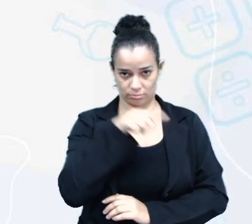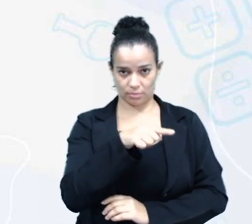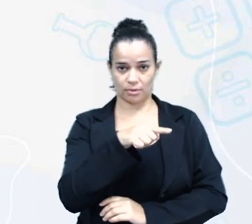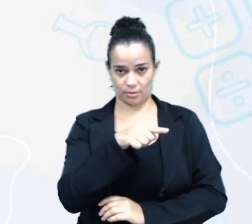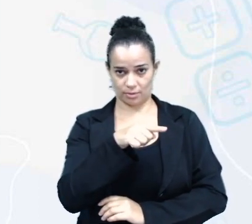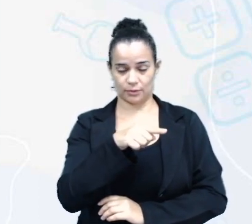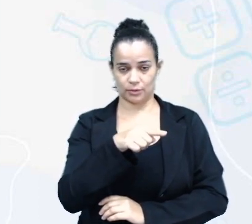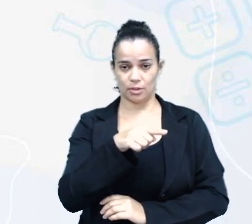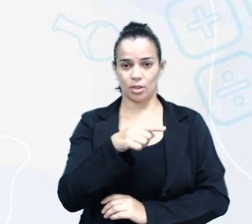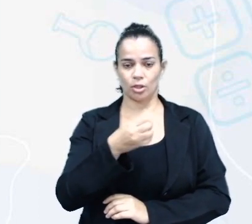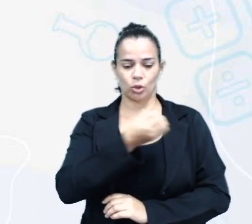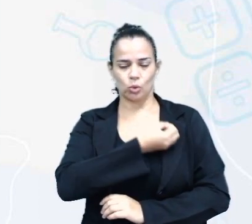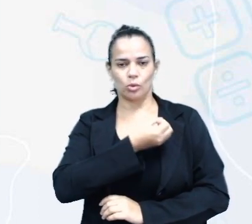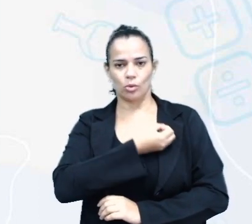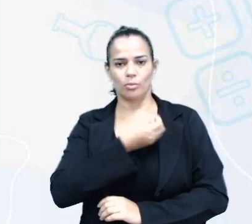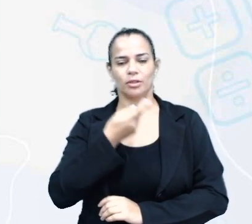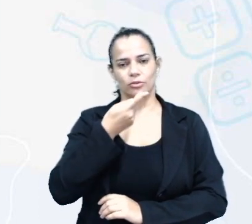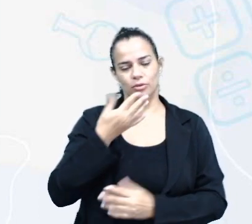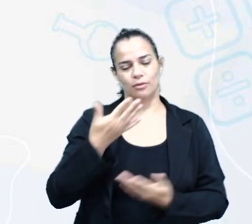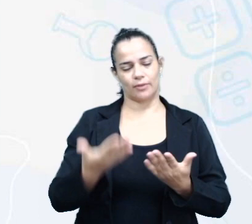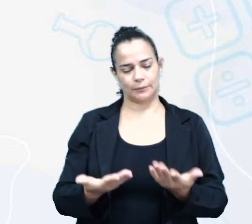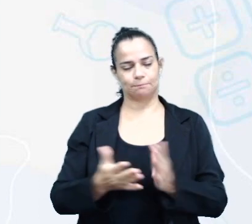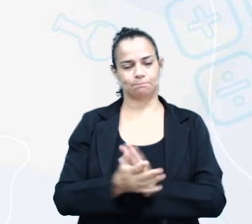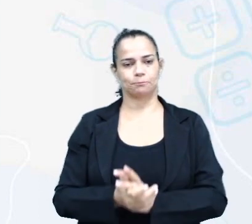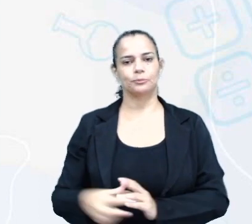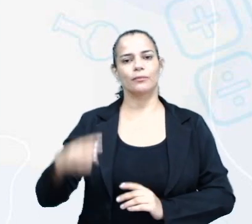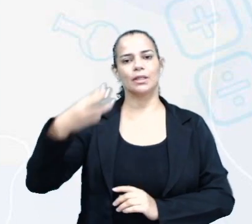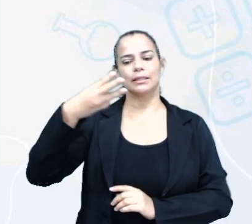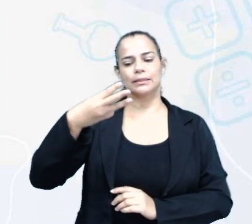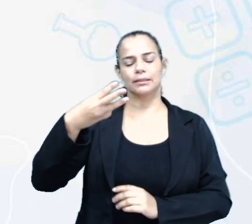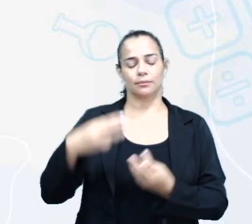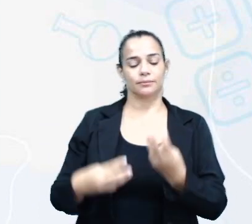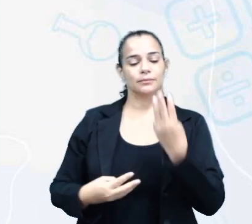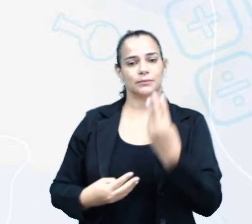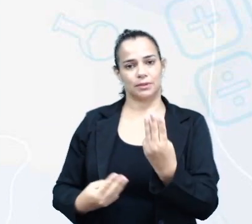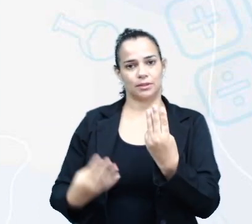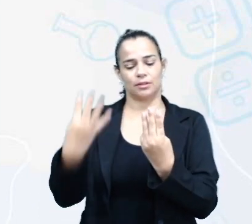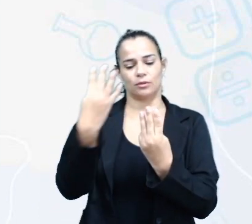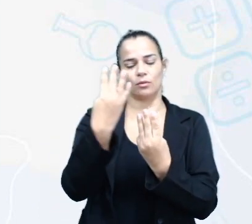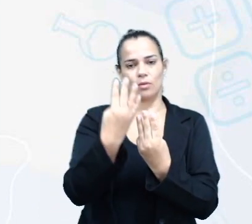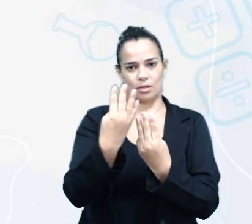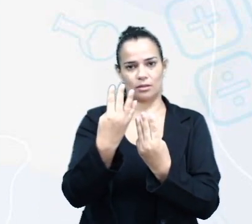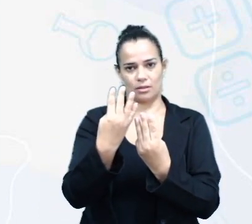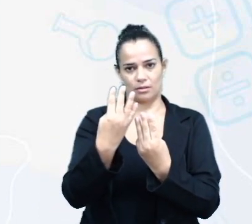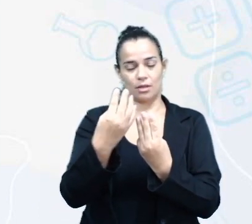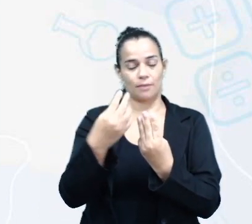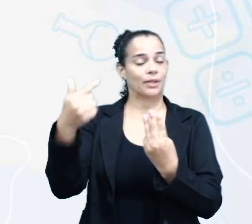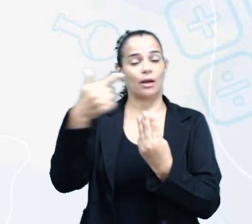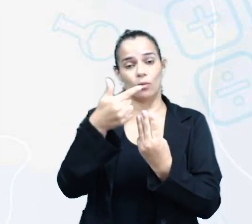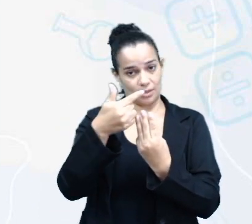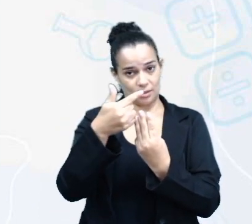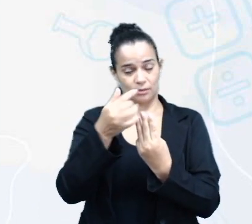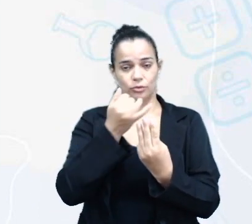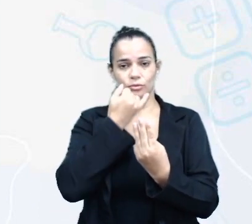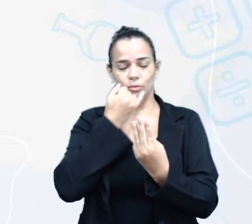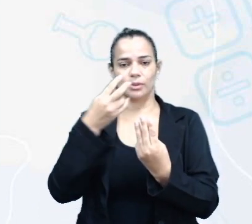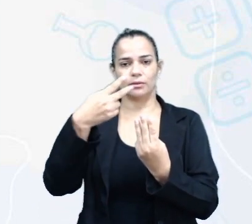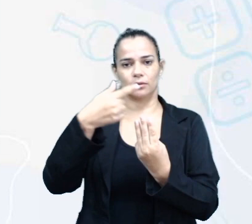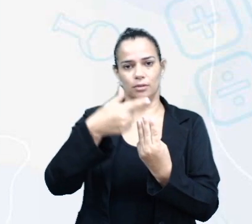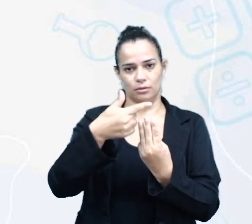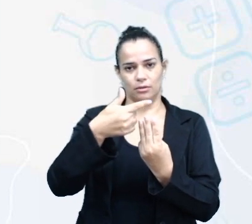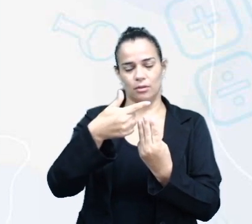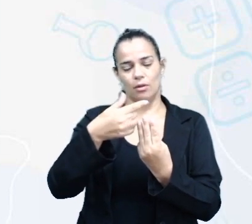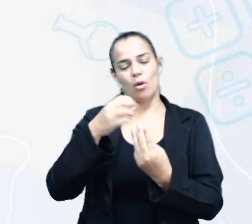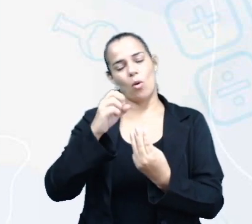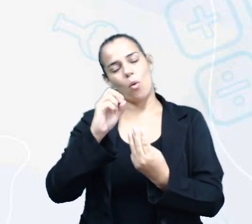propriedades que a gente está desenvolvendo aqui. Por exemplo, 3 ao quadrado vezes 3 elevado a 3, 3 à terceira ou